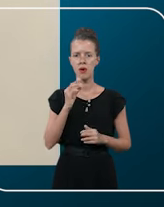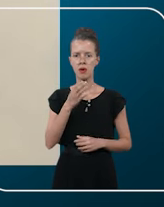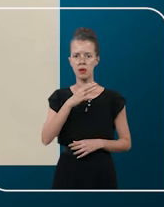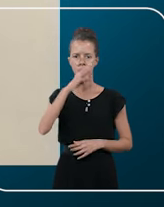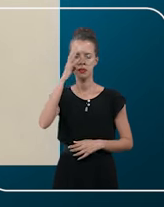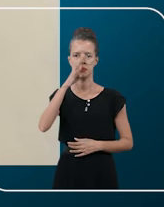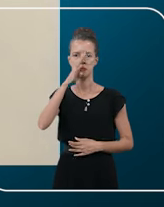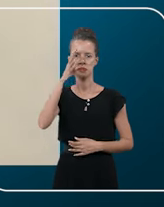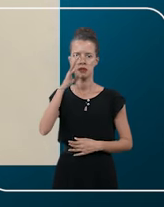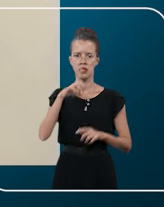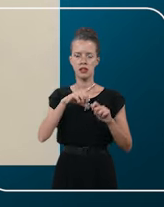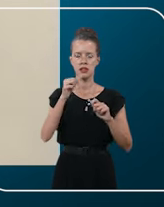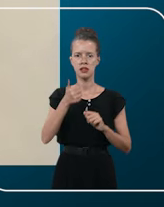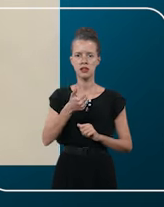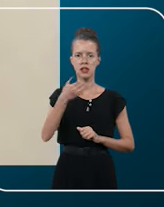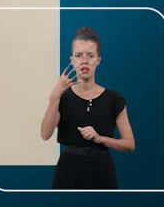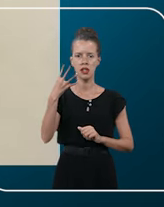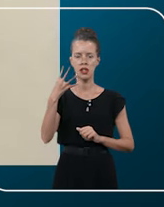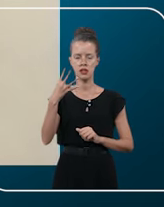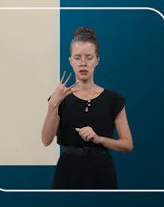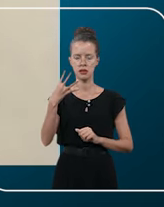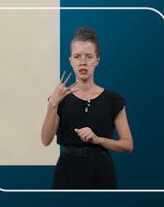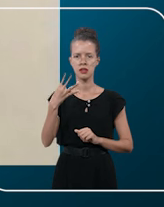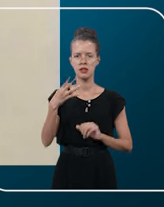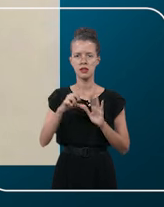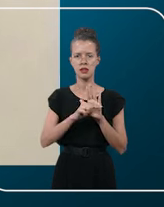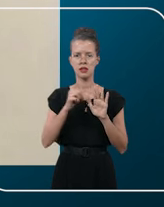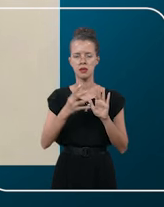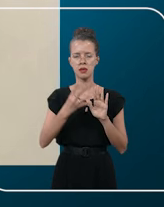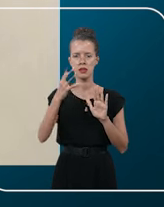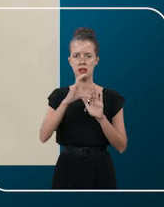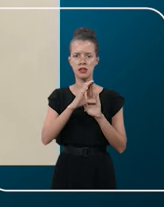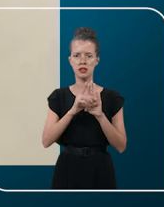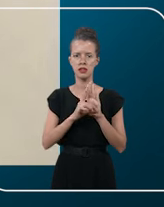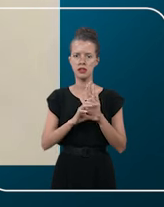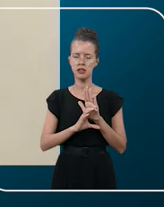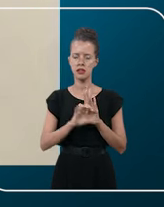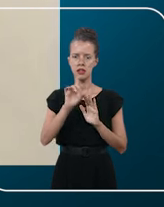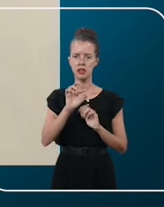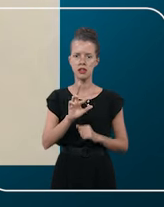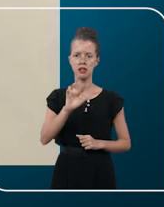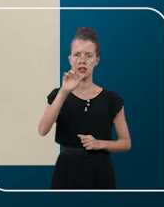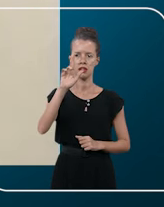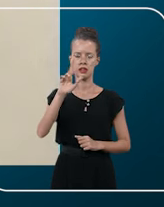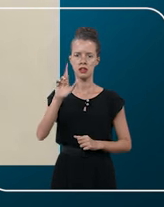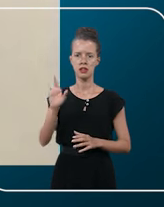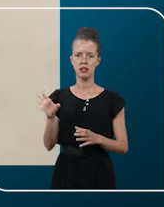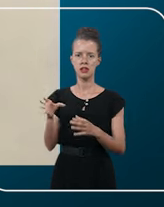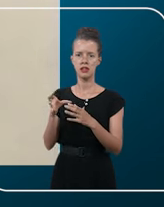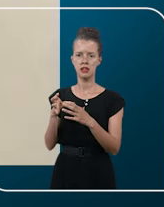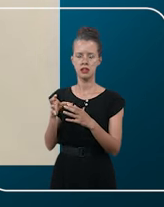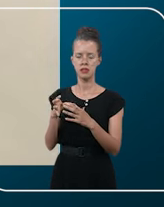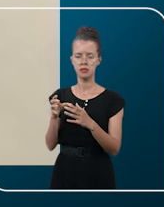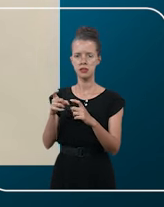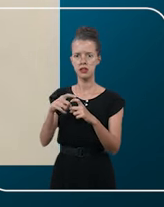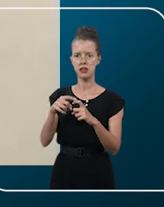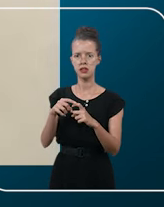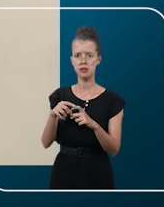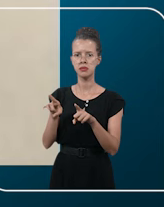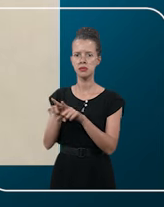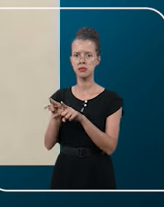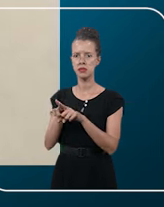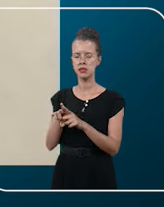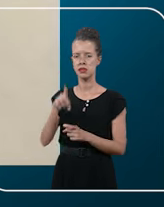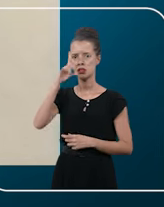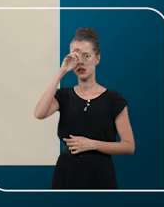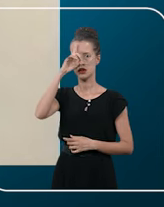4º, do Código de Defesa do Consumidor, a responsabilidade ela vai ser solidária entre ali a instituição. Se